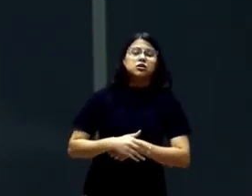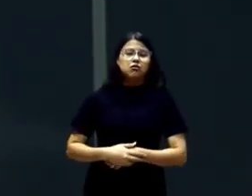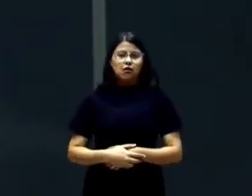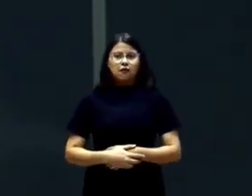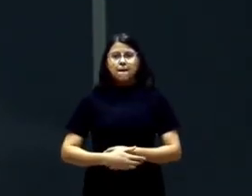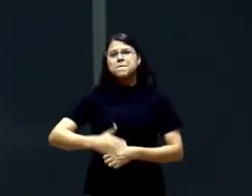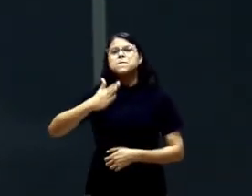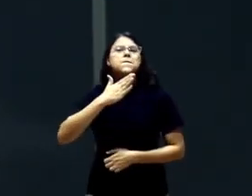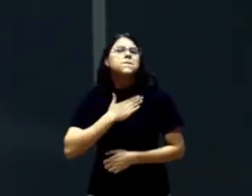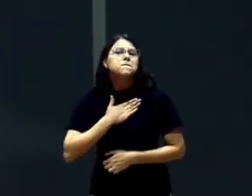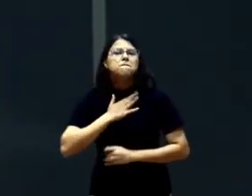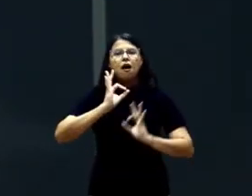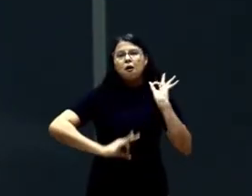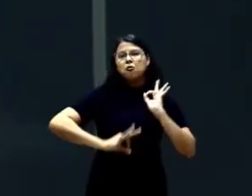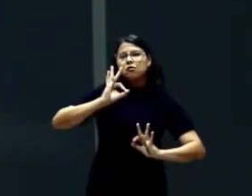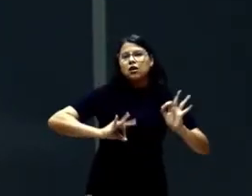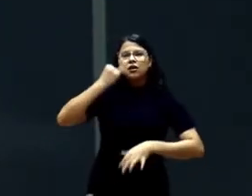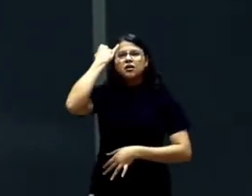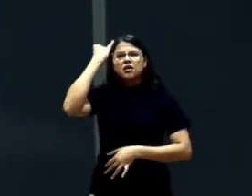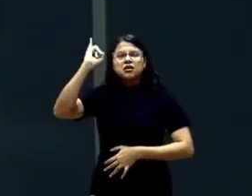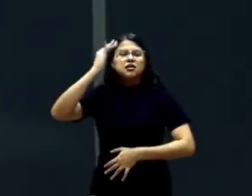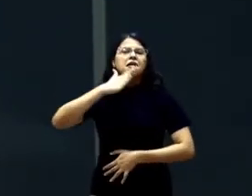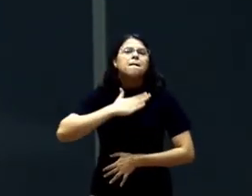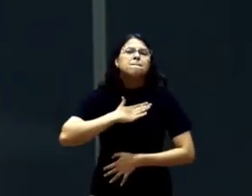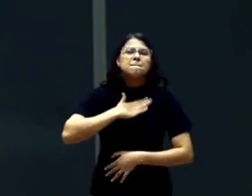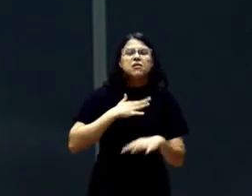o meu plano deu certo.